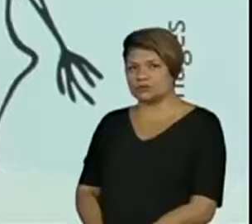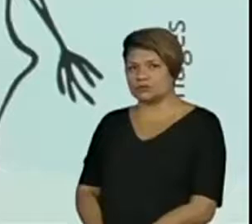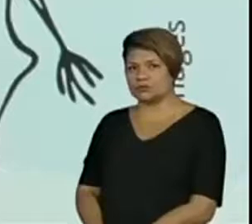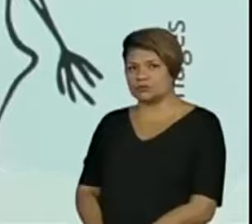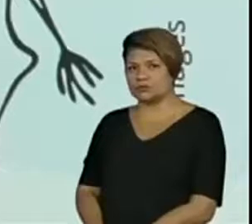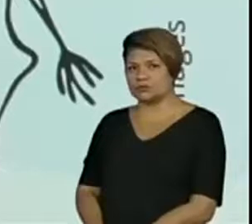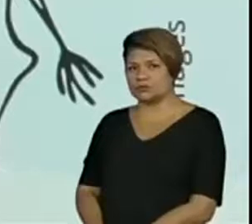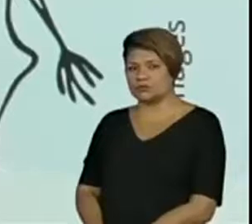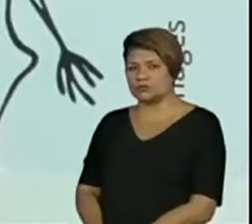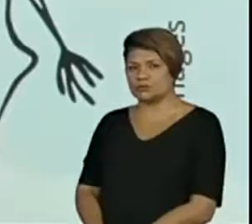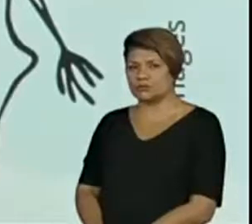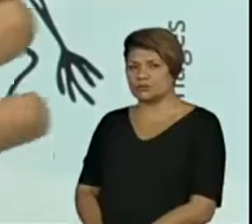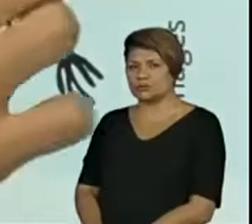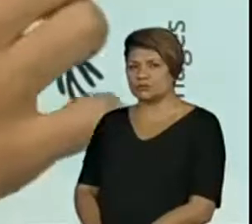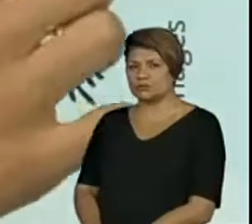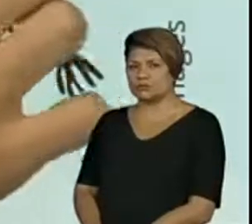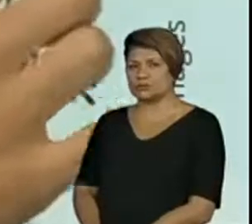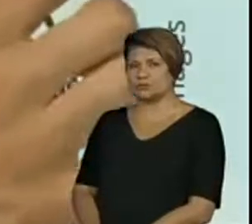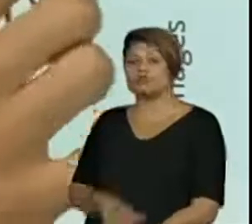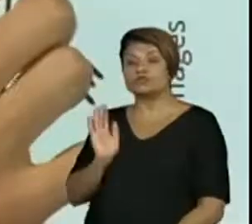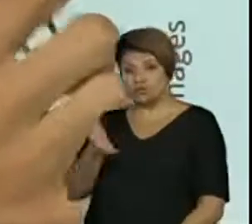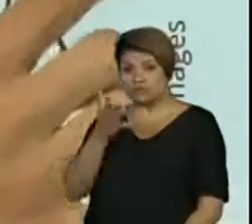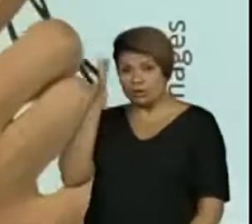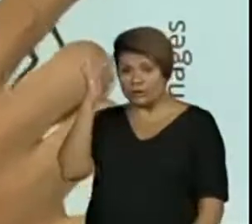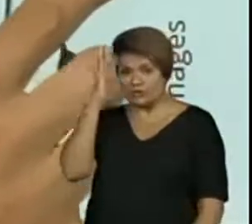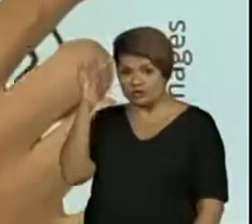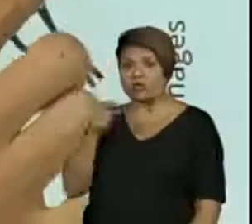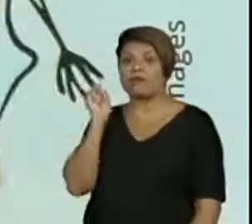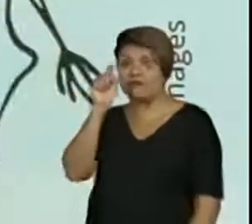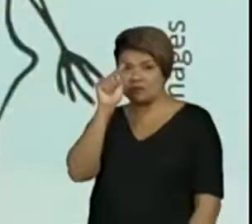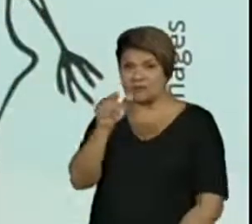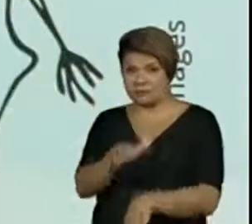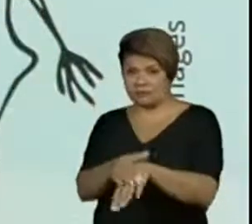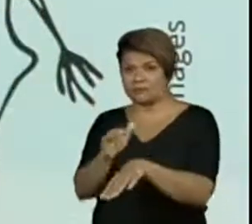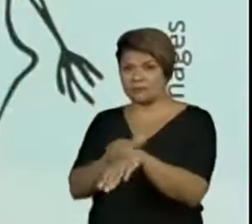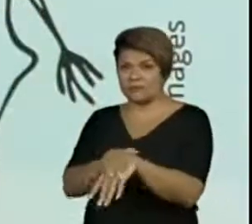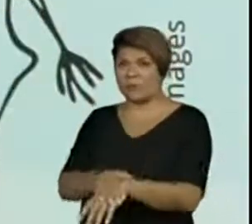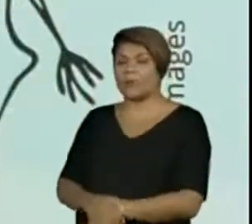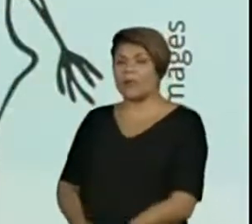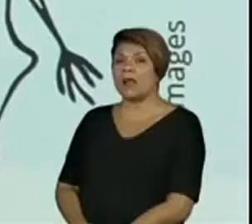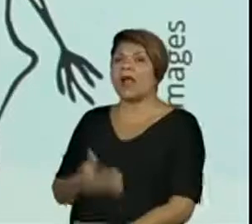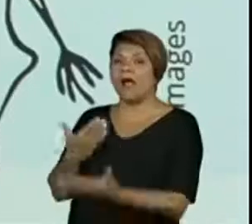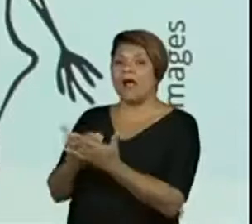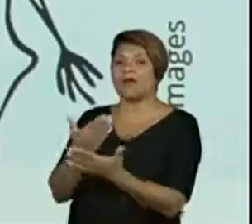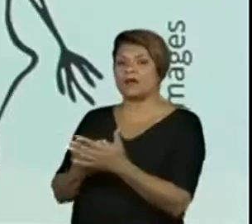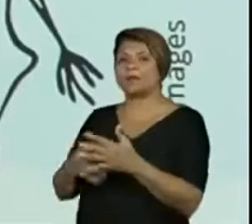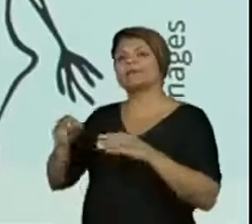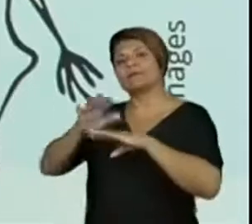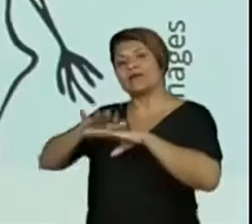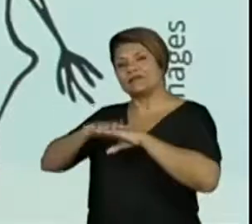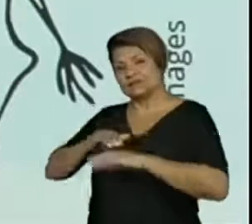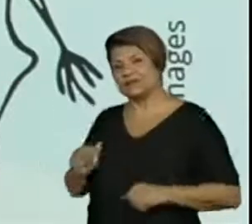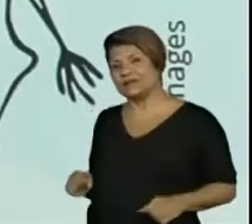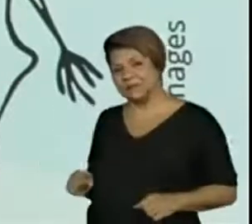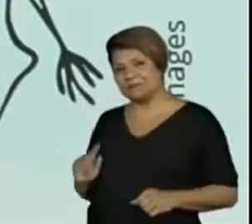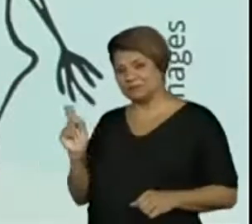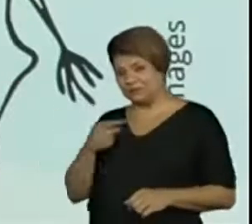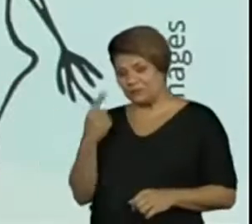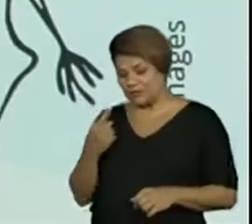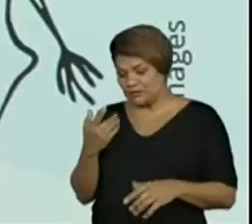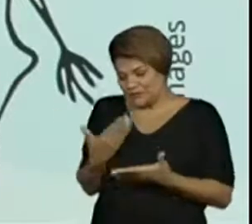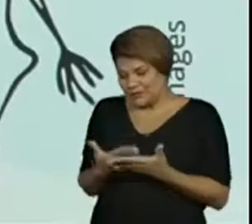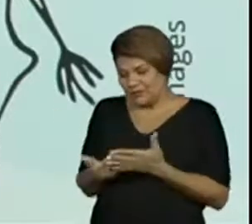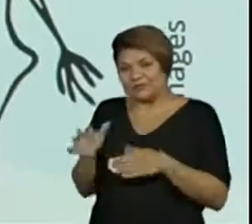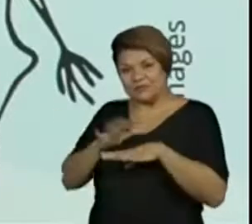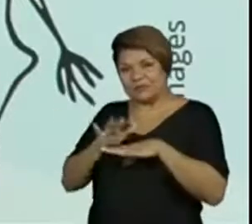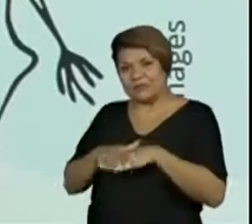Olha só, já pensou você aí com as suas aulas de matemática, com nossas aulas de